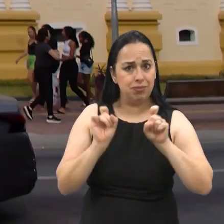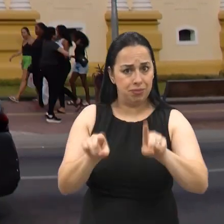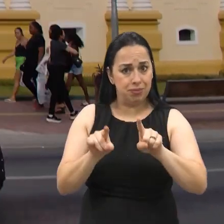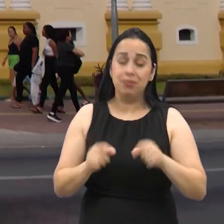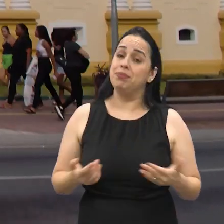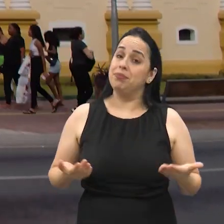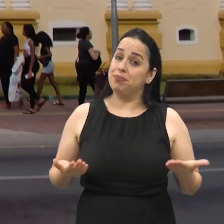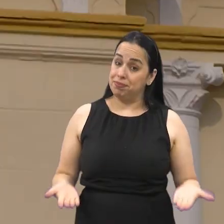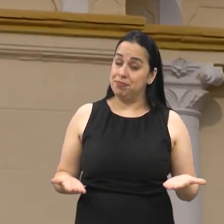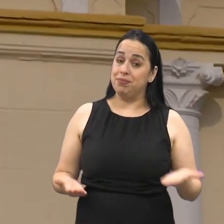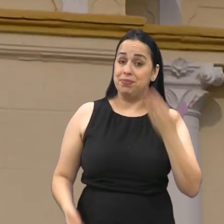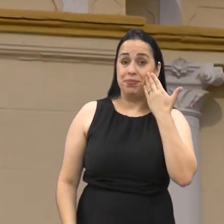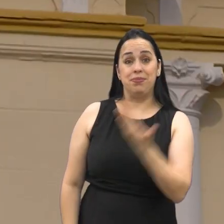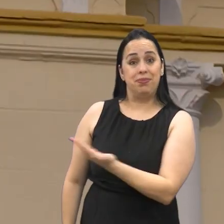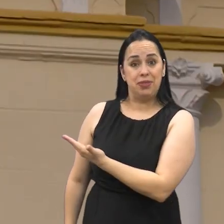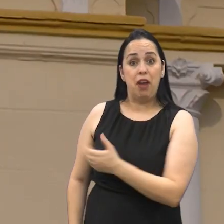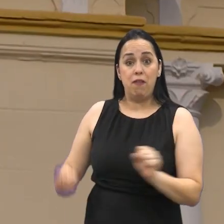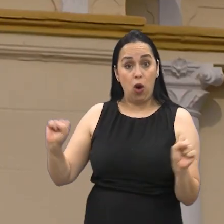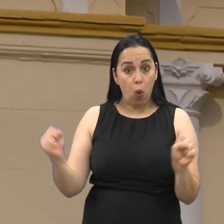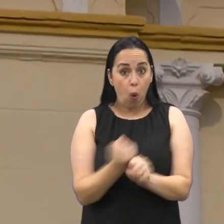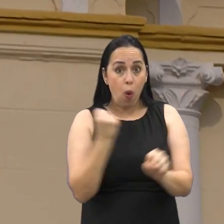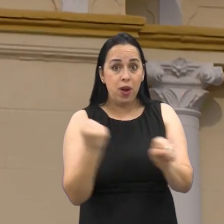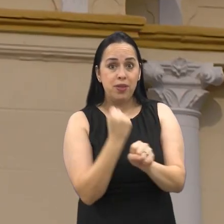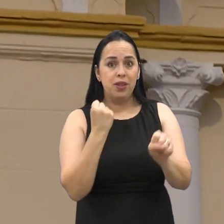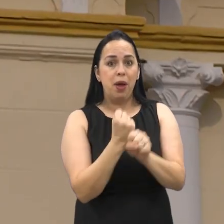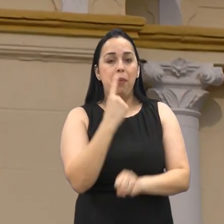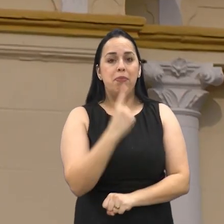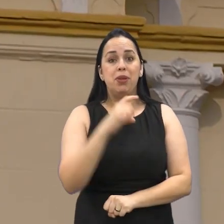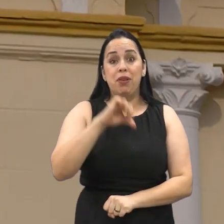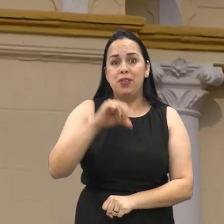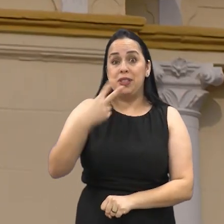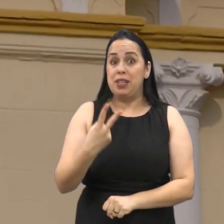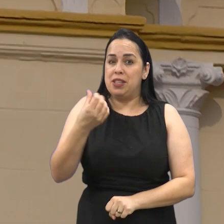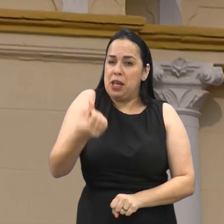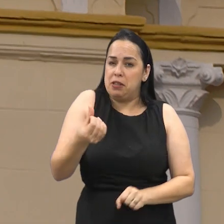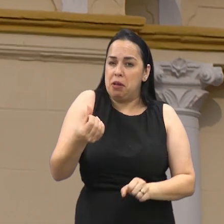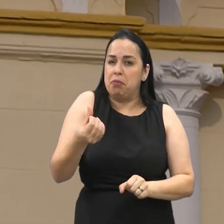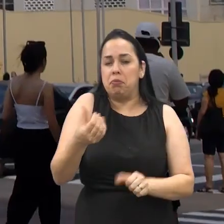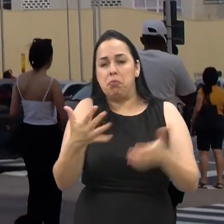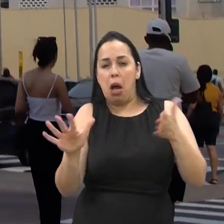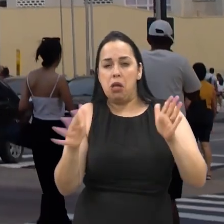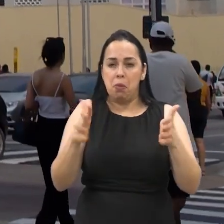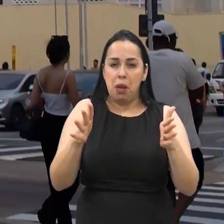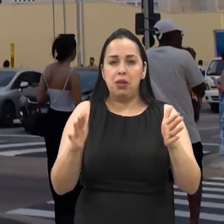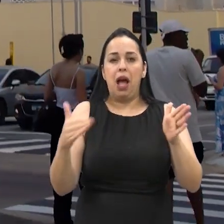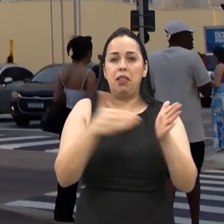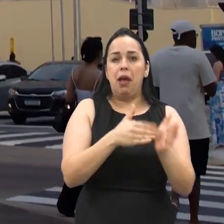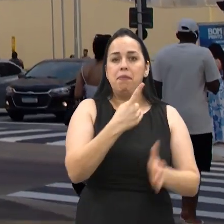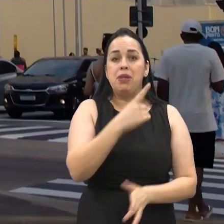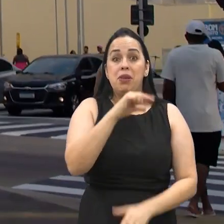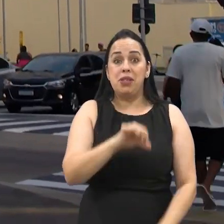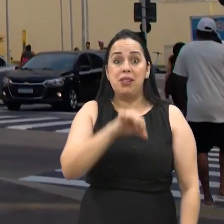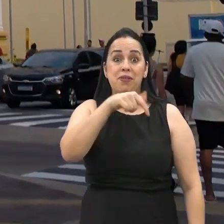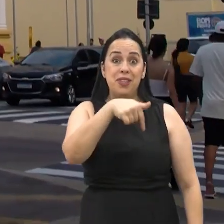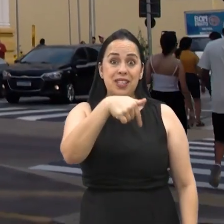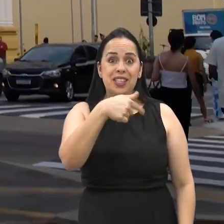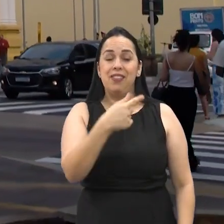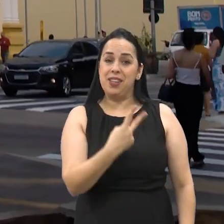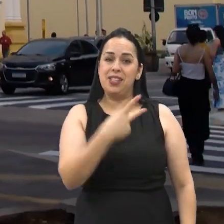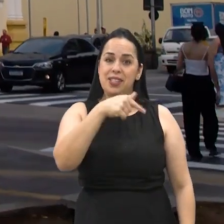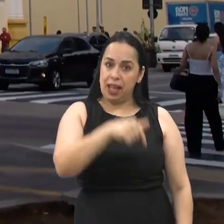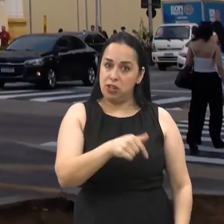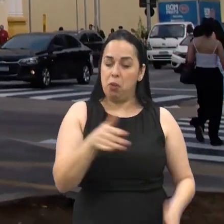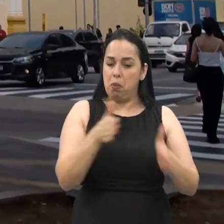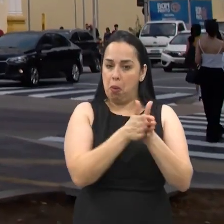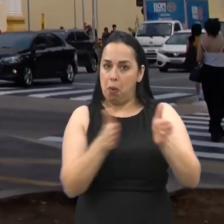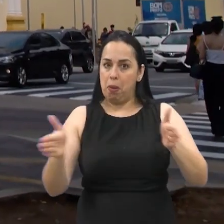dos Vereadores? Esse prédio foi construído entre 1926 e 1927. Ao longo